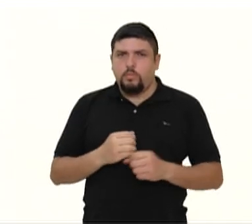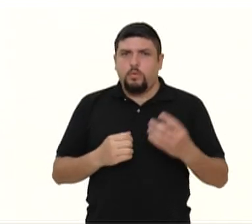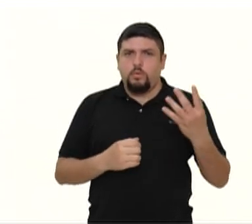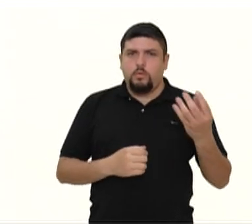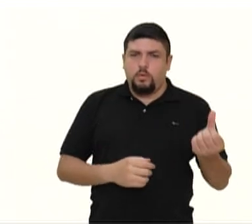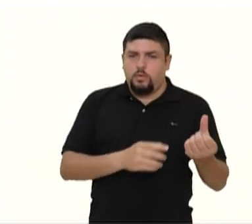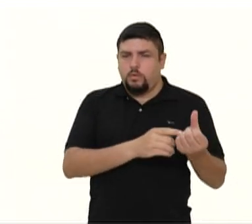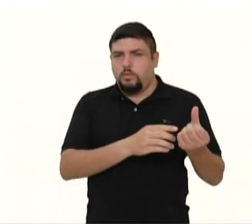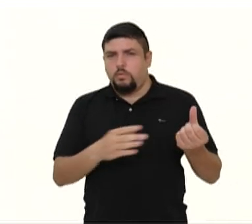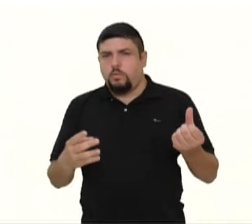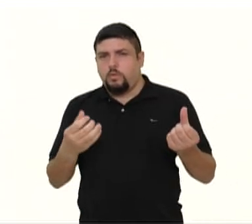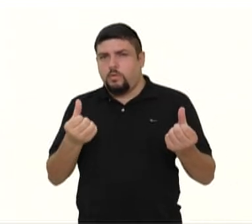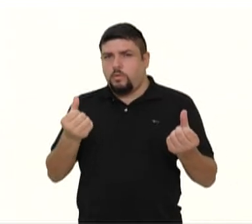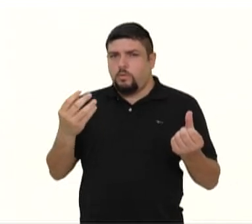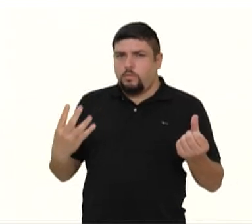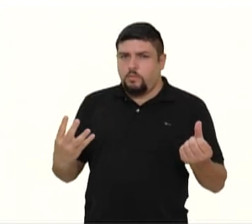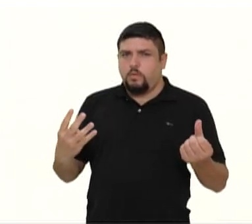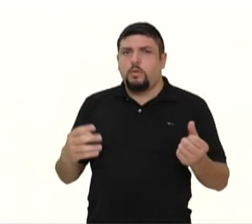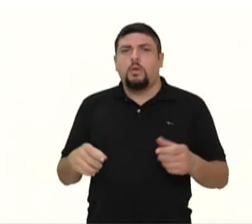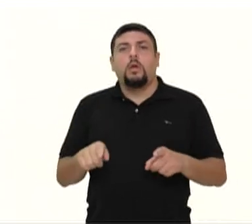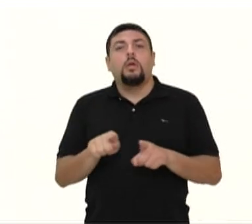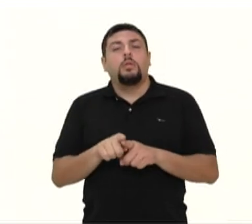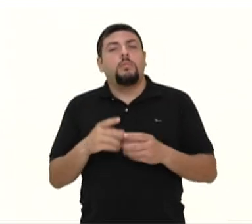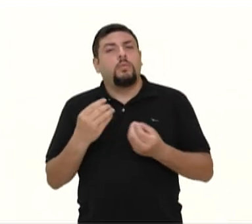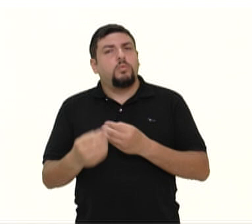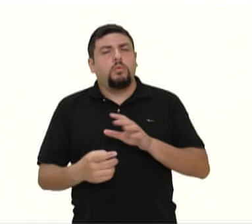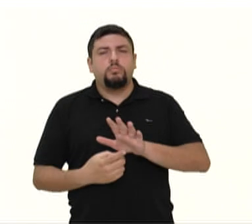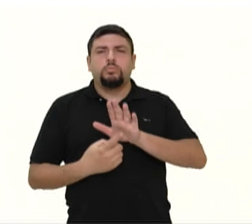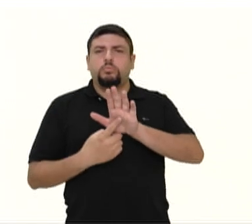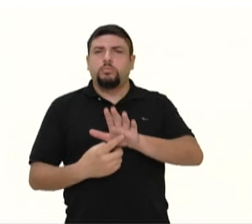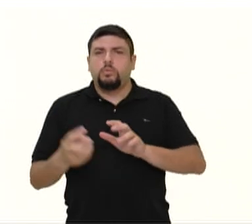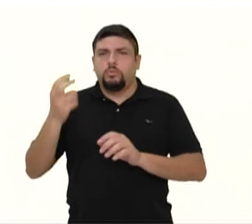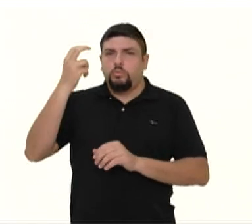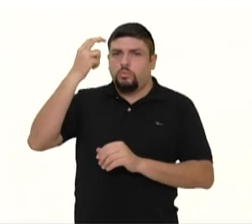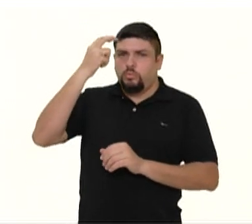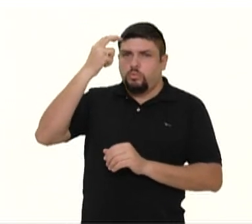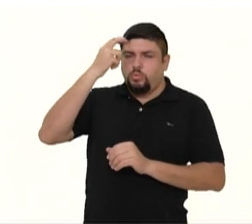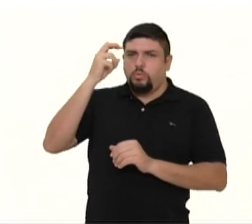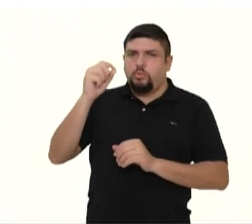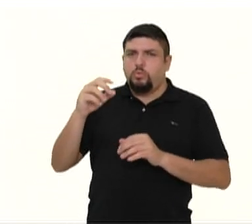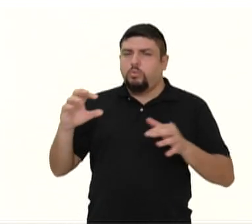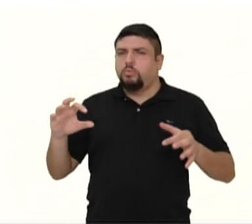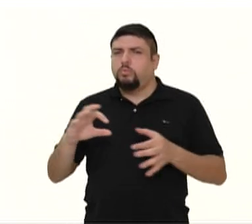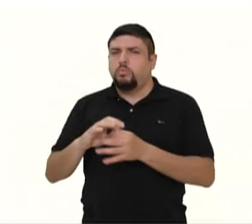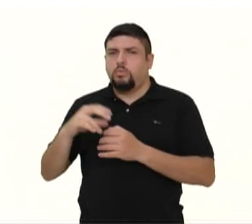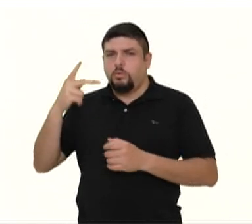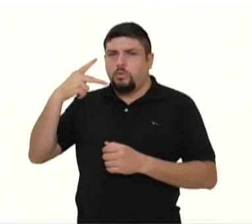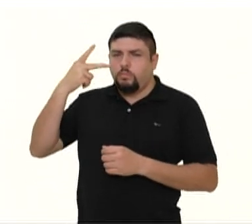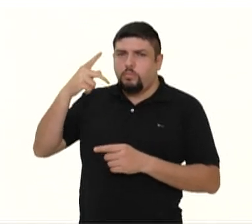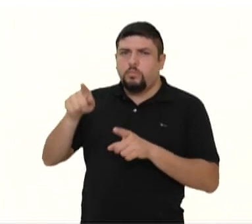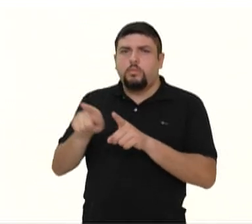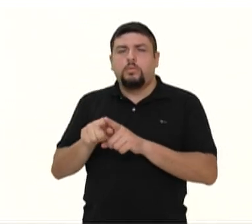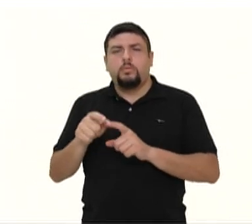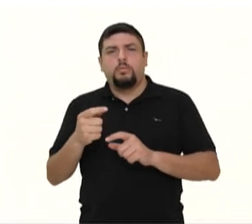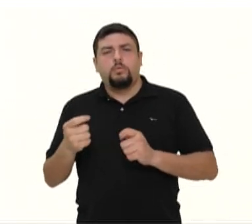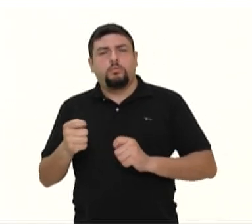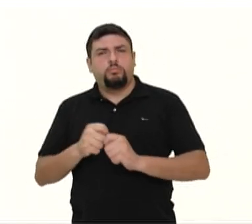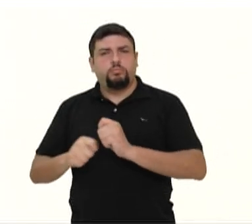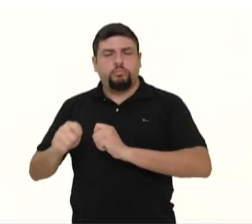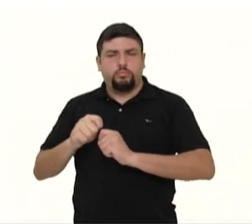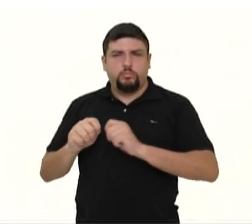e 64 e vamos relacionar as manifestações culturais desse período aos aspectos políticos e econômicos do